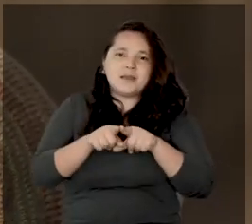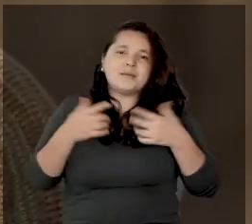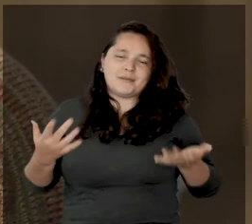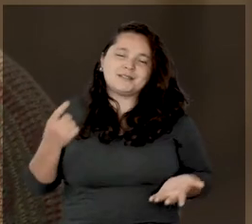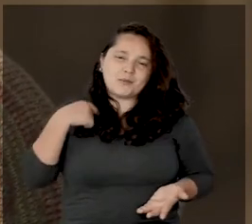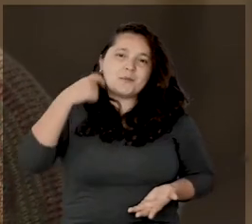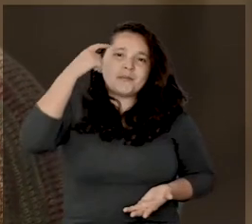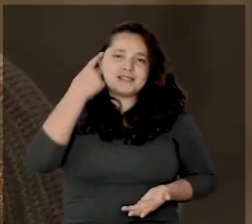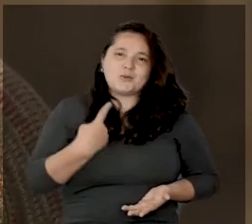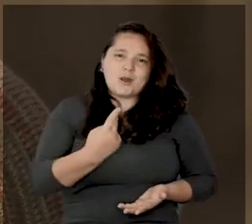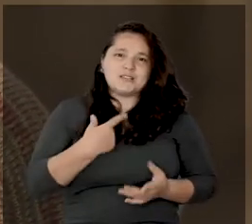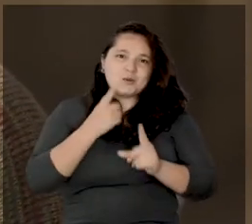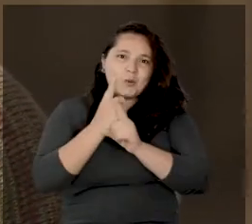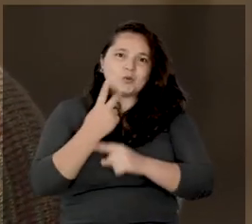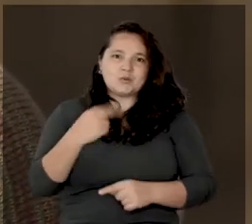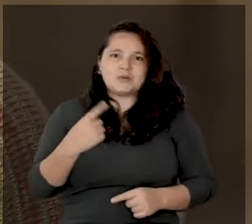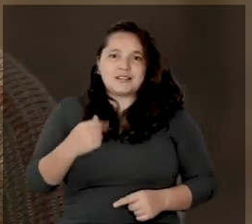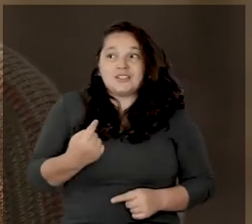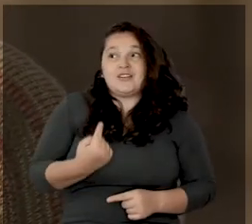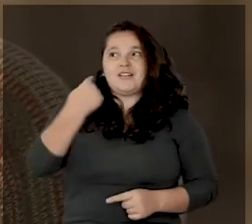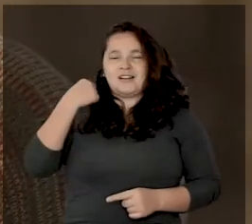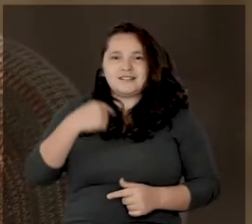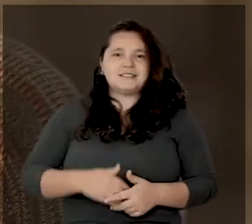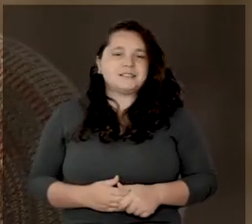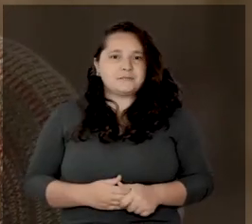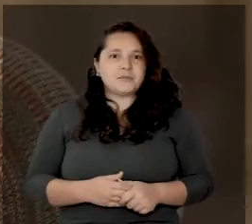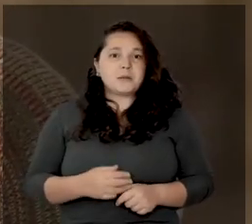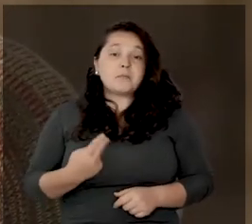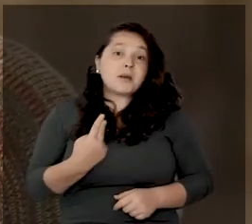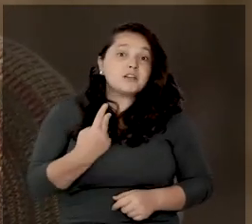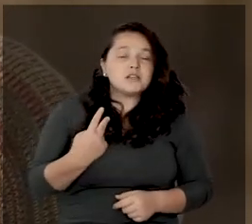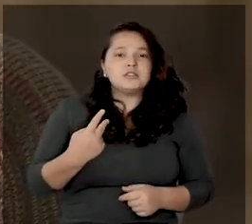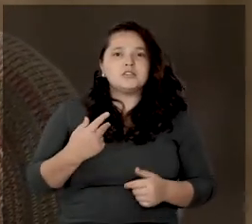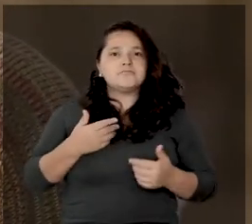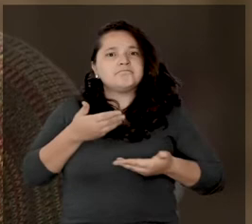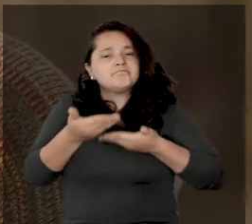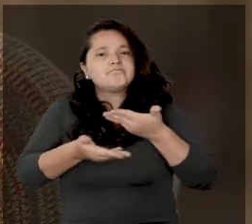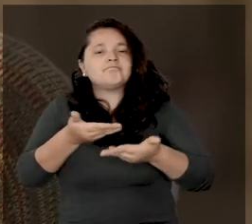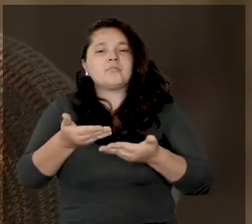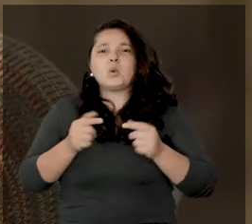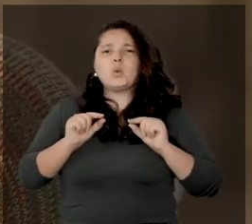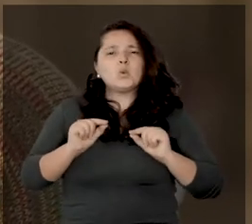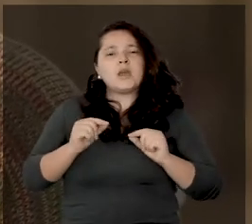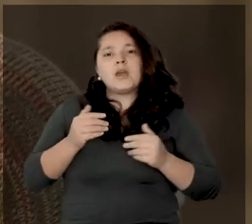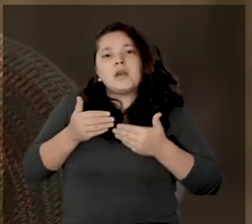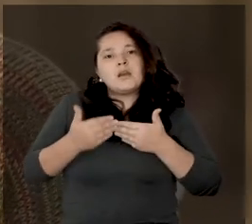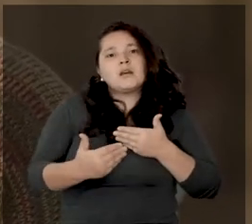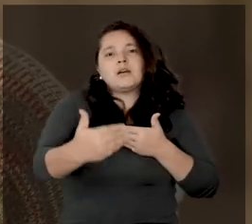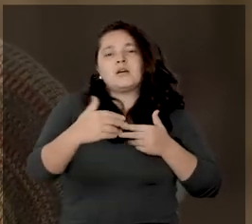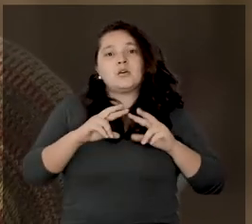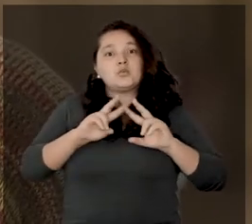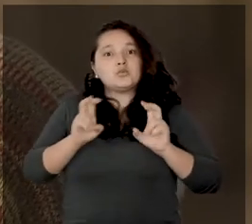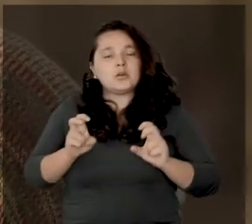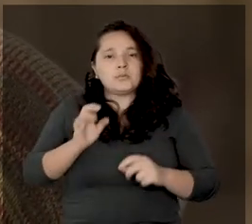como uma referência para a gente ver como é que a gente constrói, né, esse pensamento,